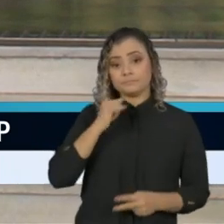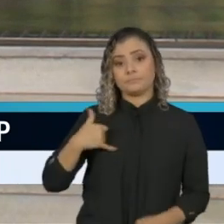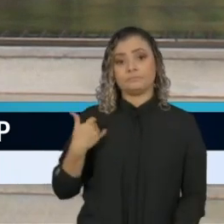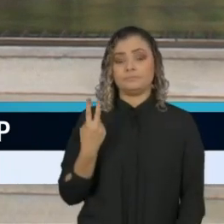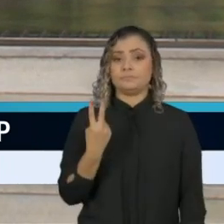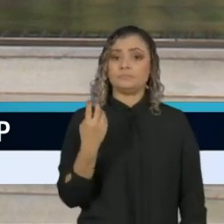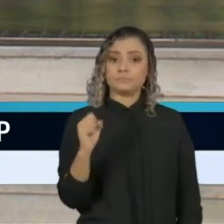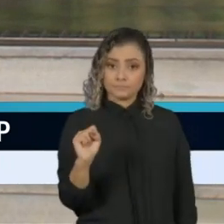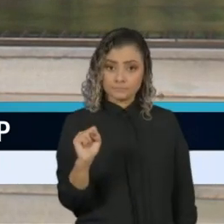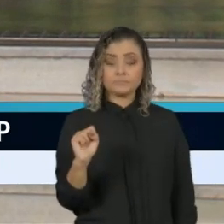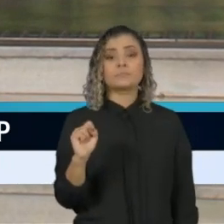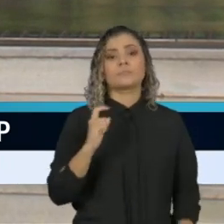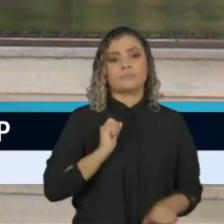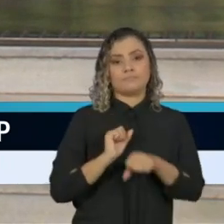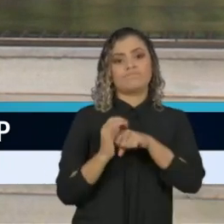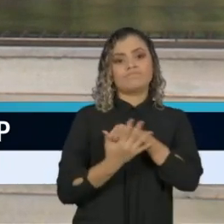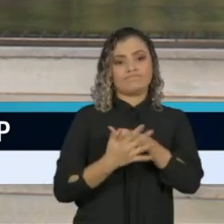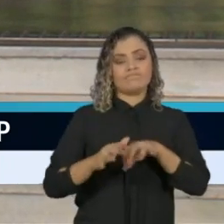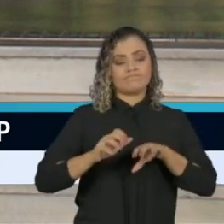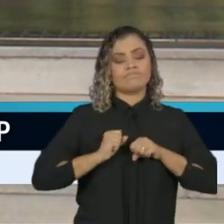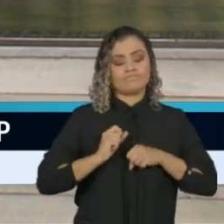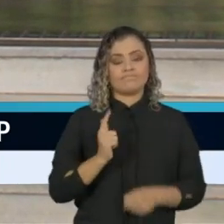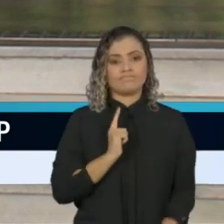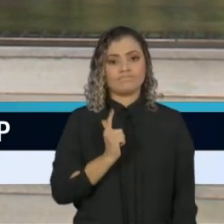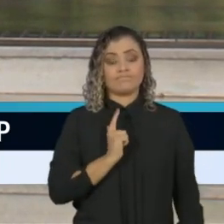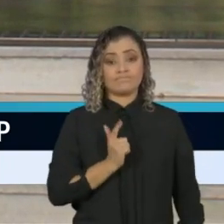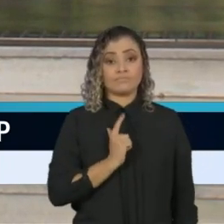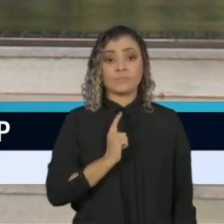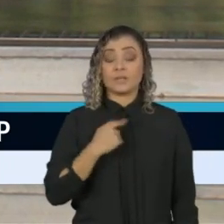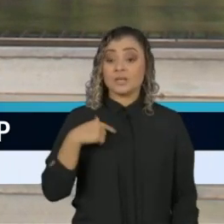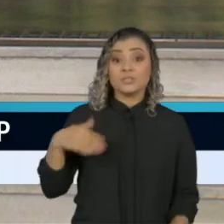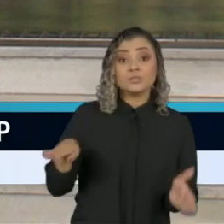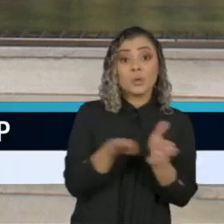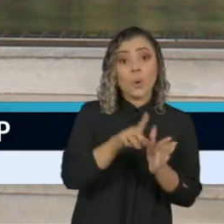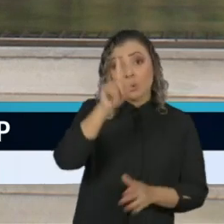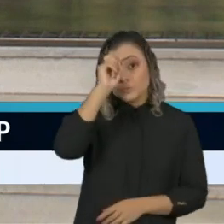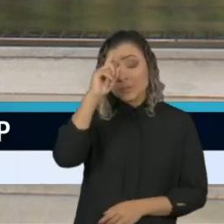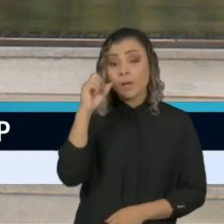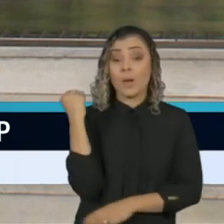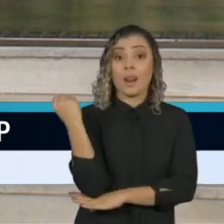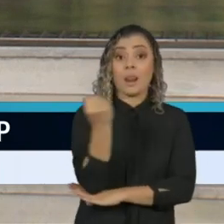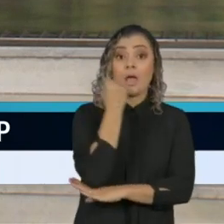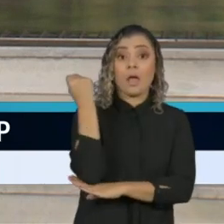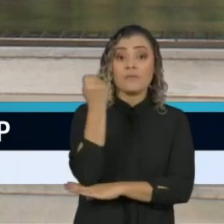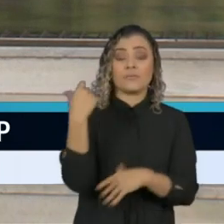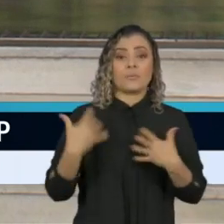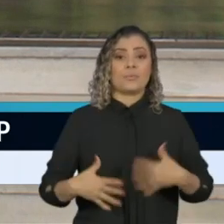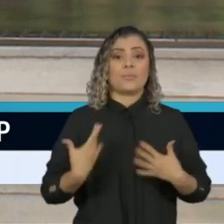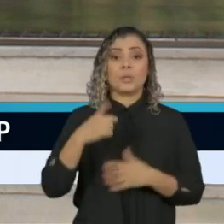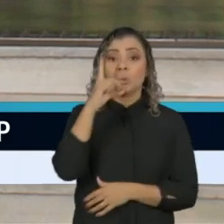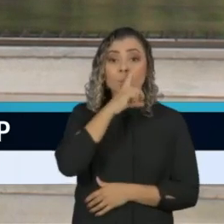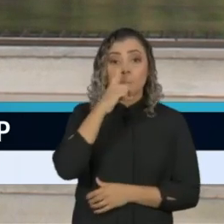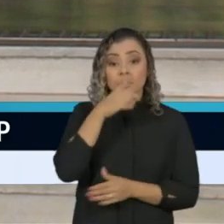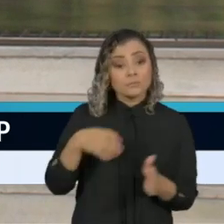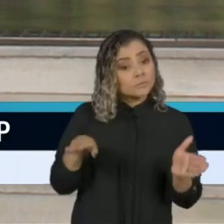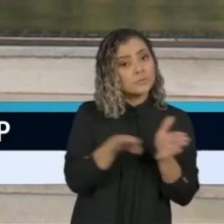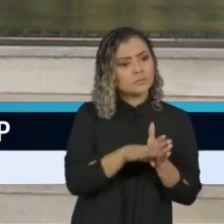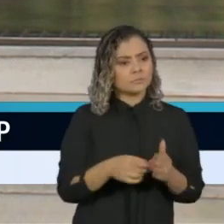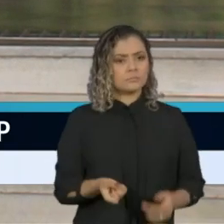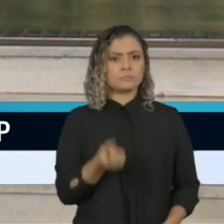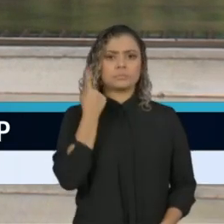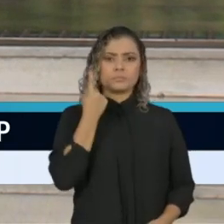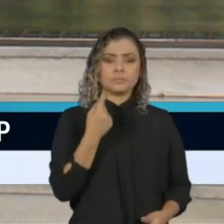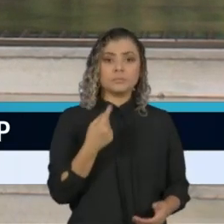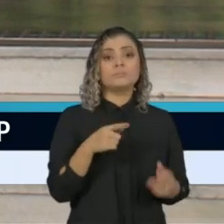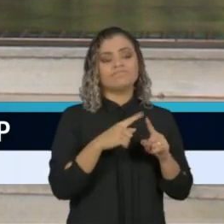anos, com Covid-19, com coronavírus, chegou em estado gravíssimo na noite de domingo ao Hospital das Clínicas